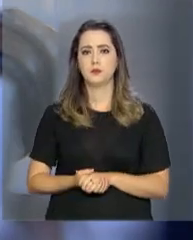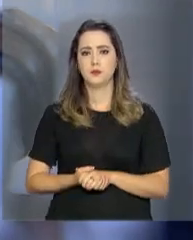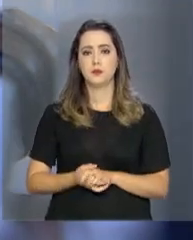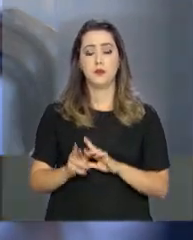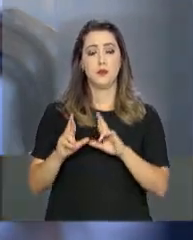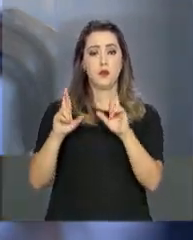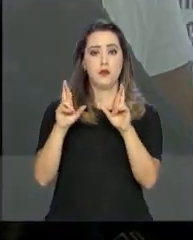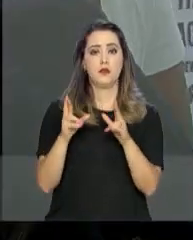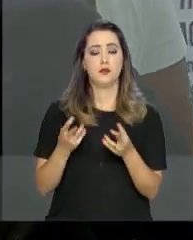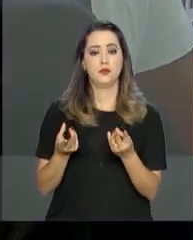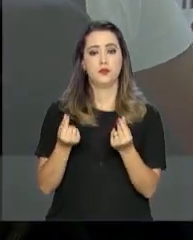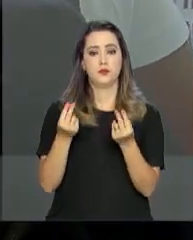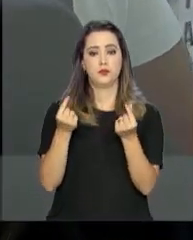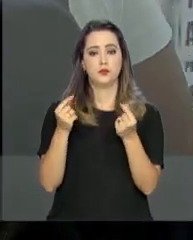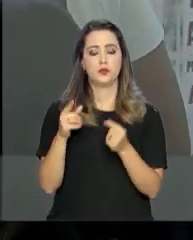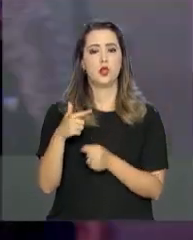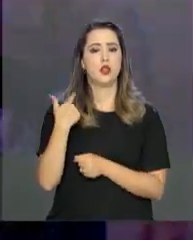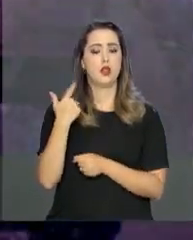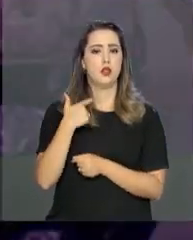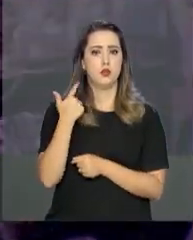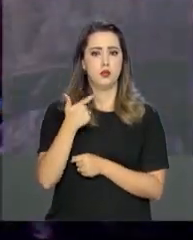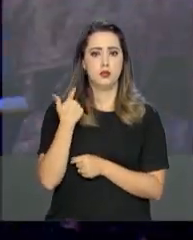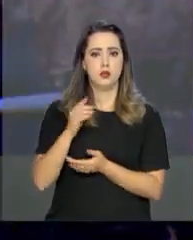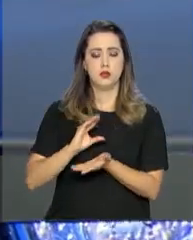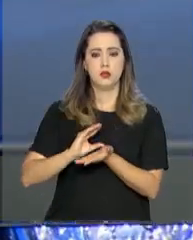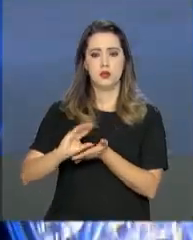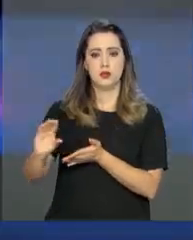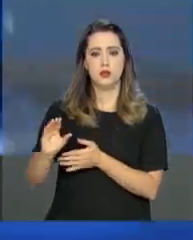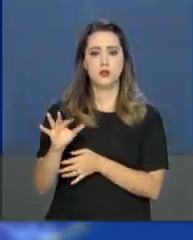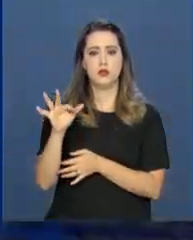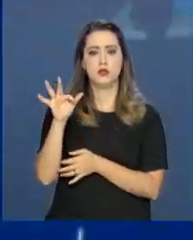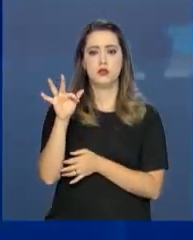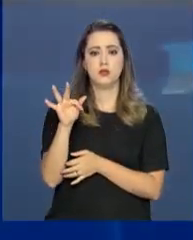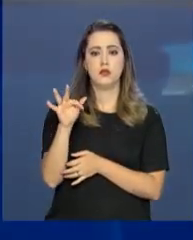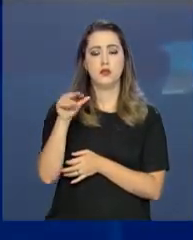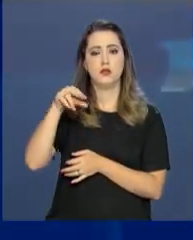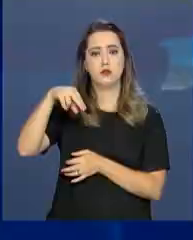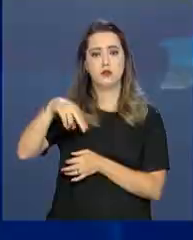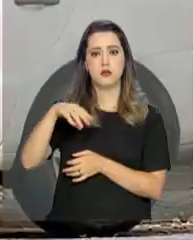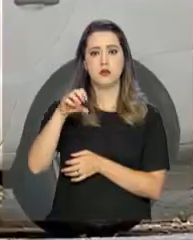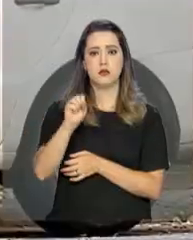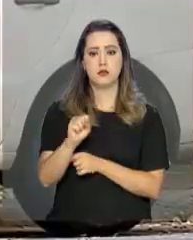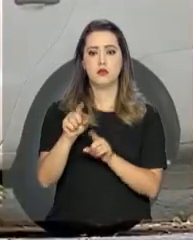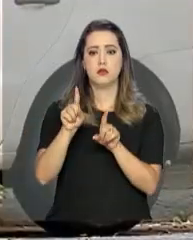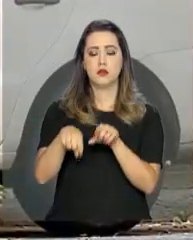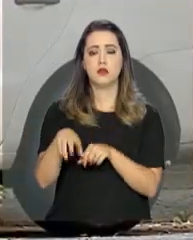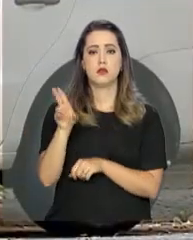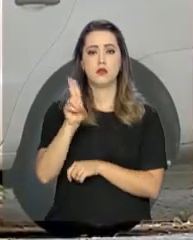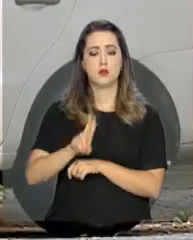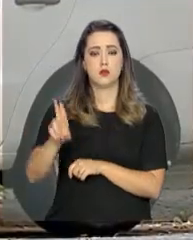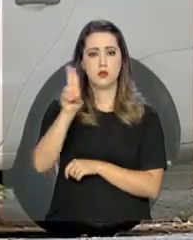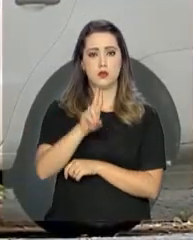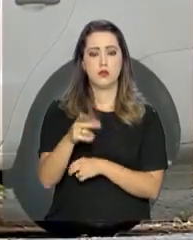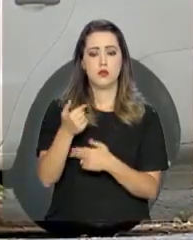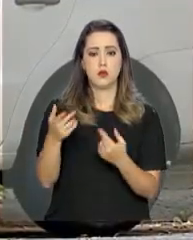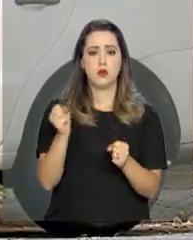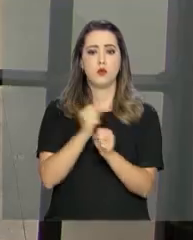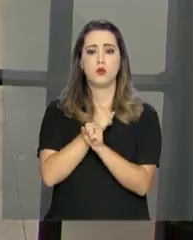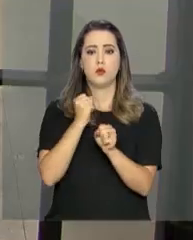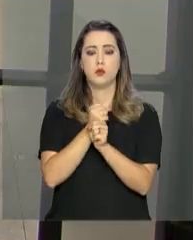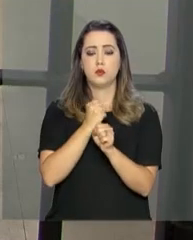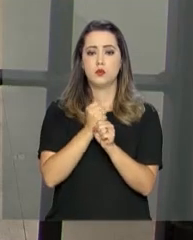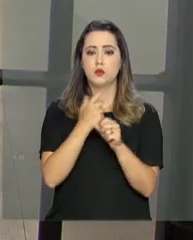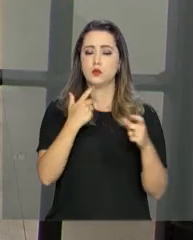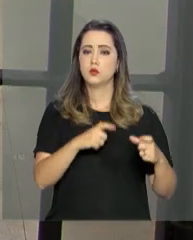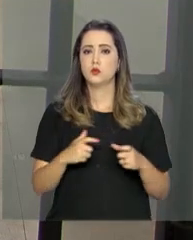é que a parte dos recursos das loterias que será destinada ao Fundo Nacional de Segurança seja usada em medidas como construção e